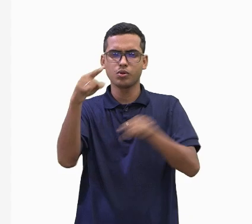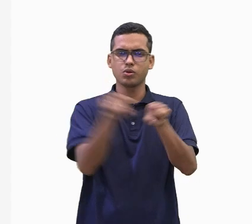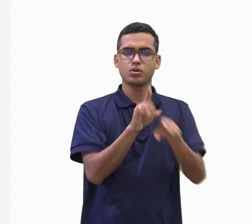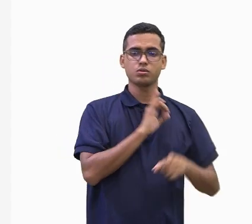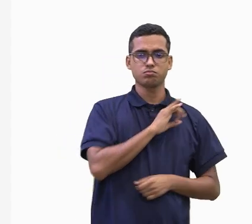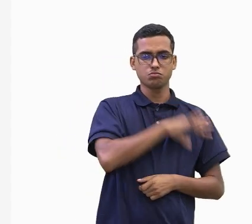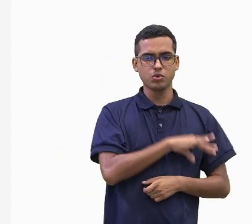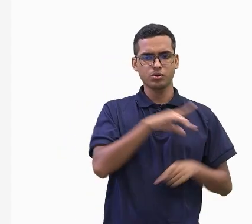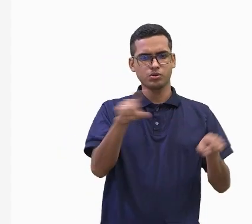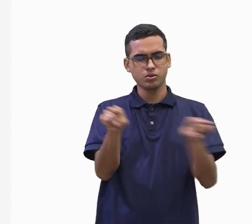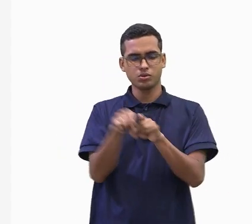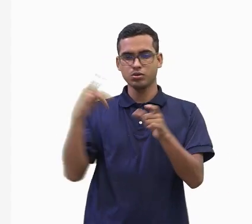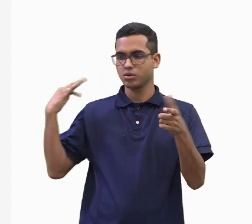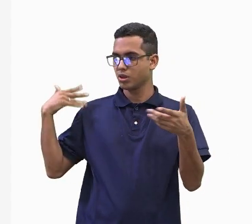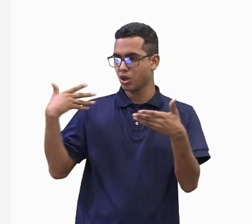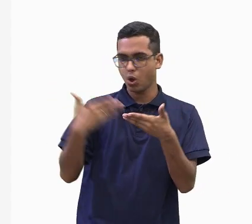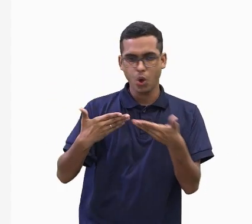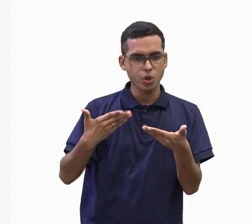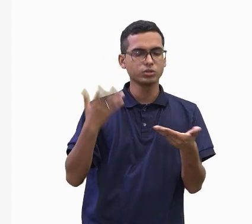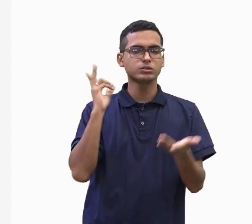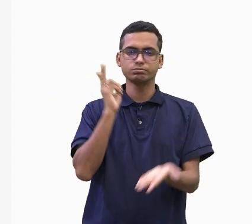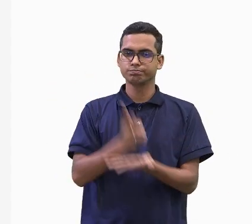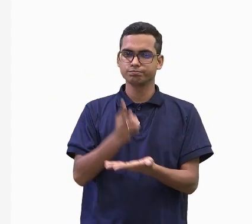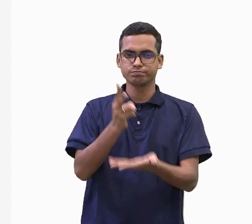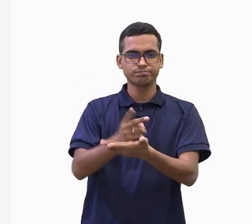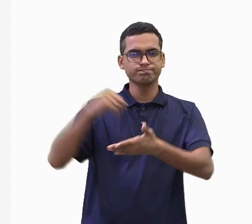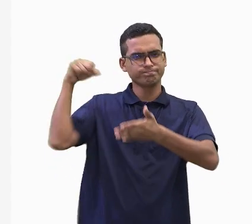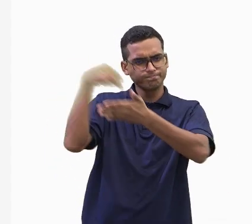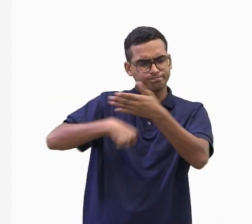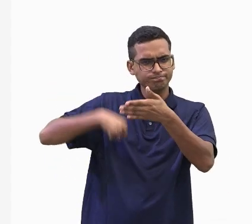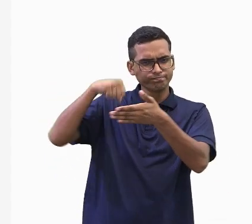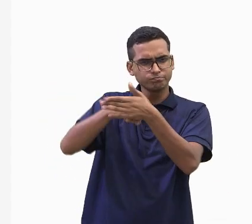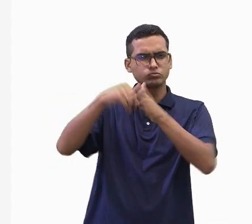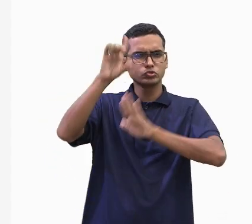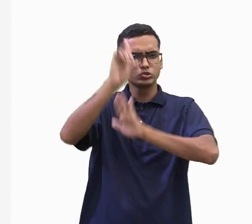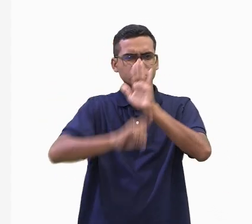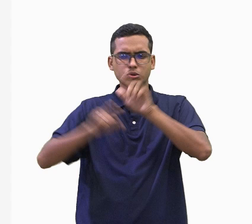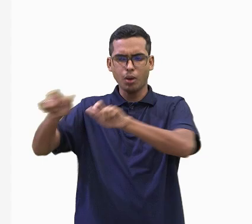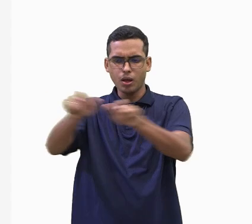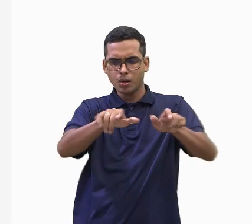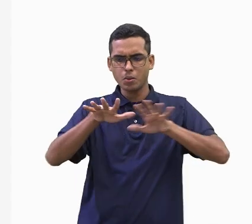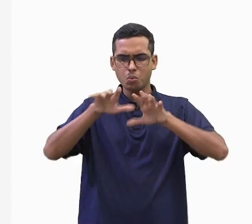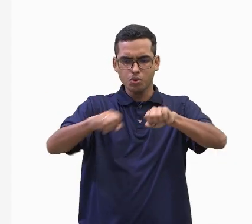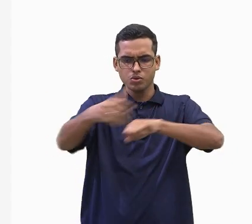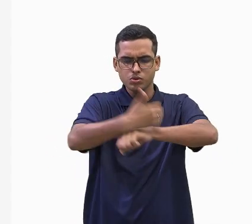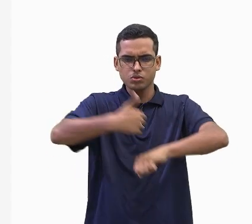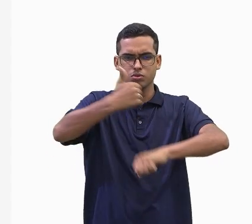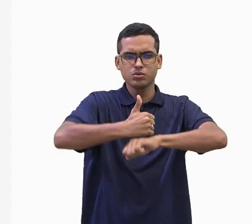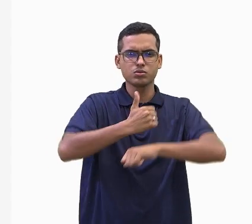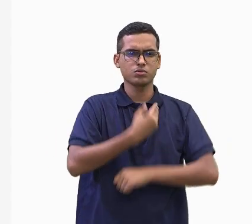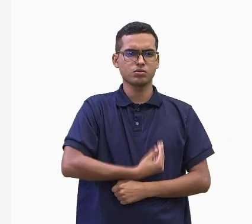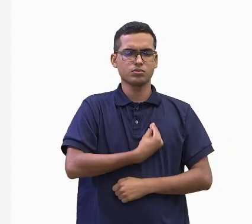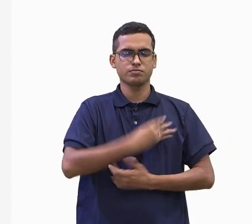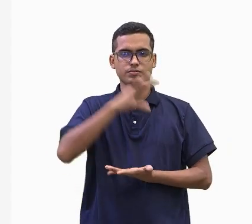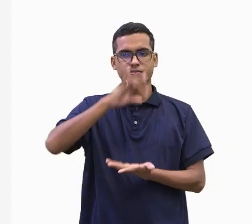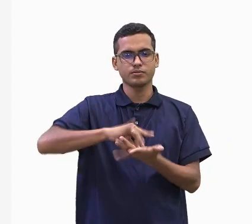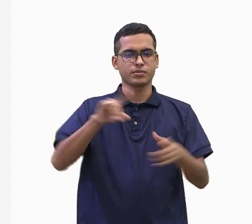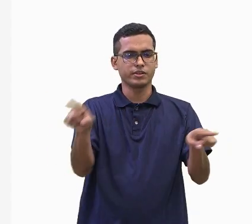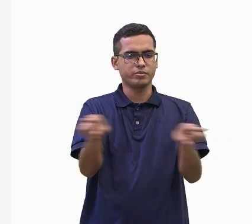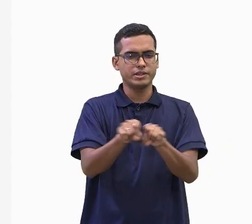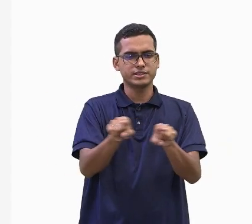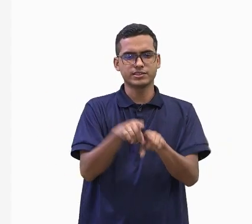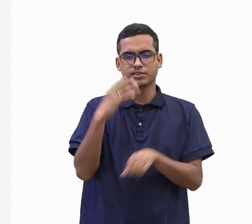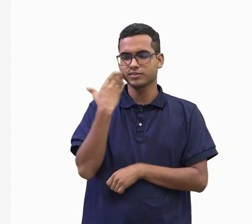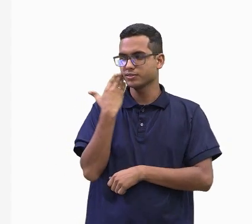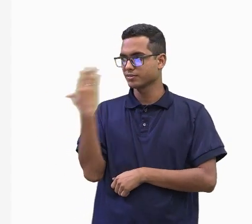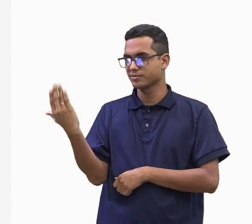E até os dias de hoje, eles lutam por direitos territoriais, ou seja, seu direito à terra. E atualmente, nesses